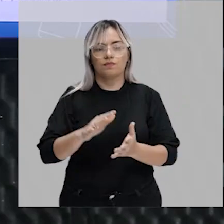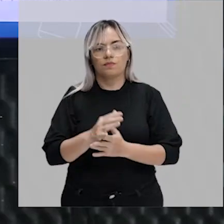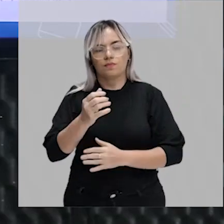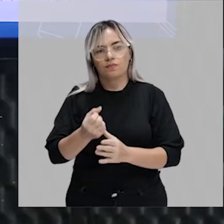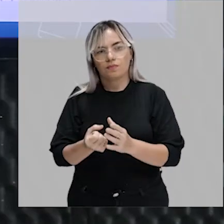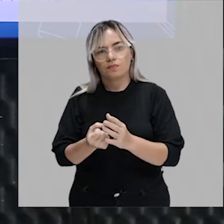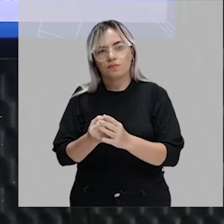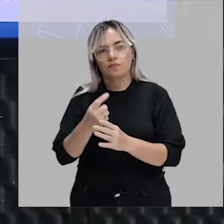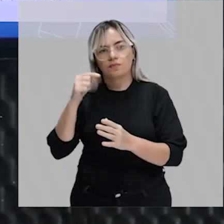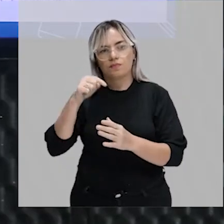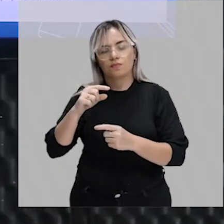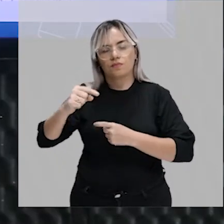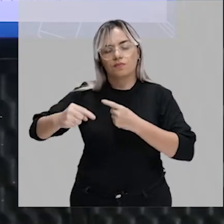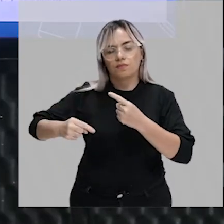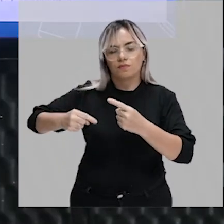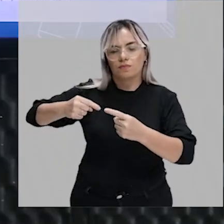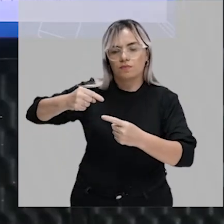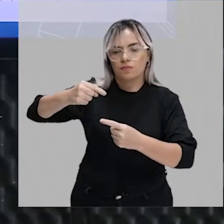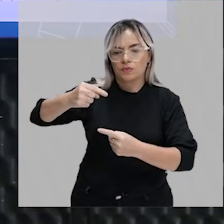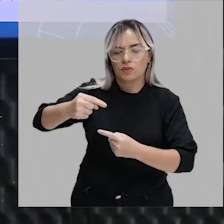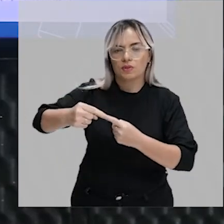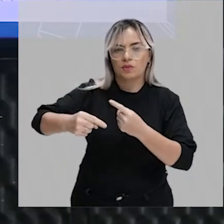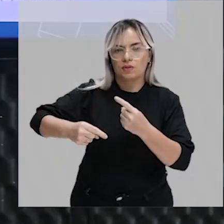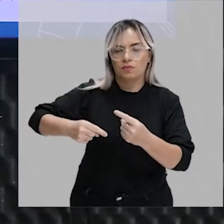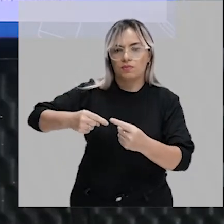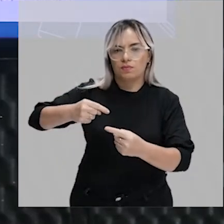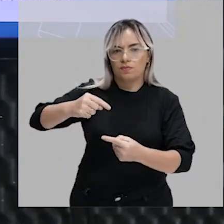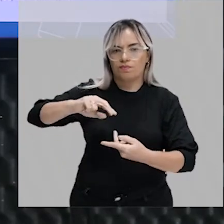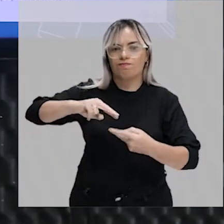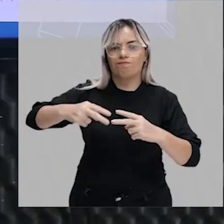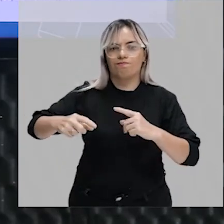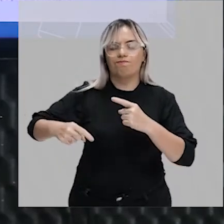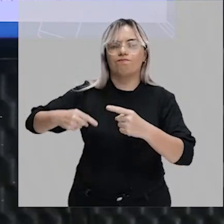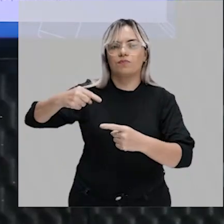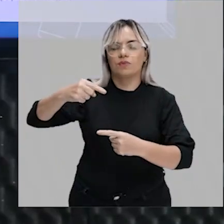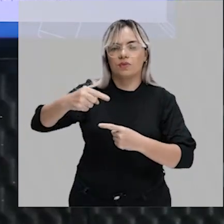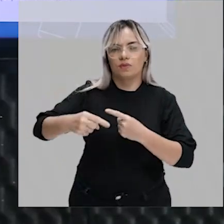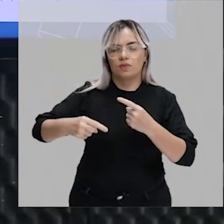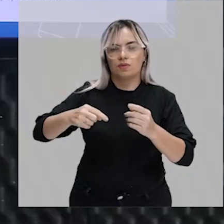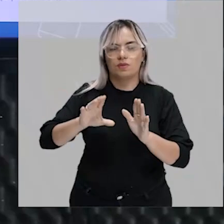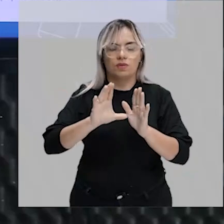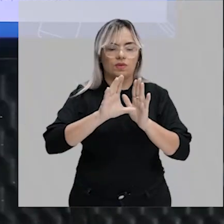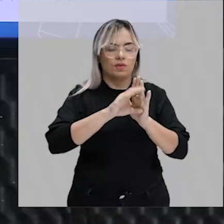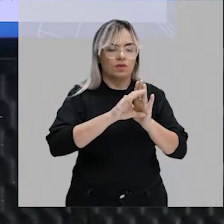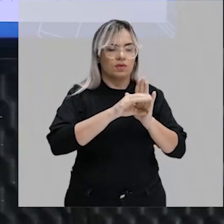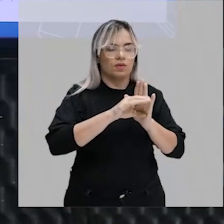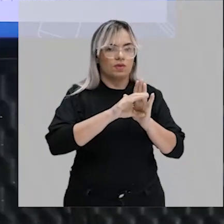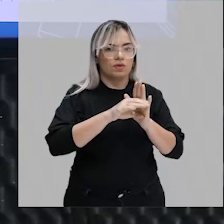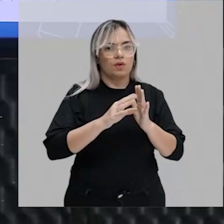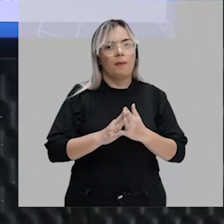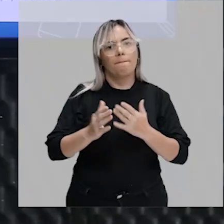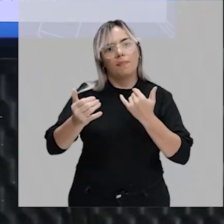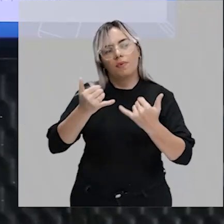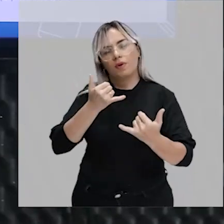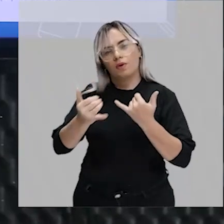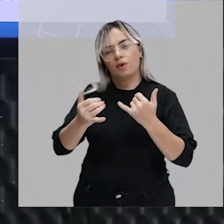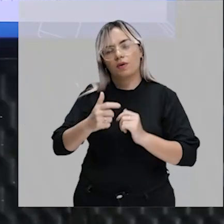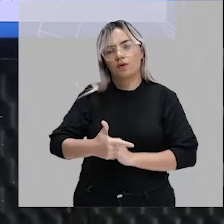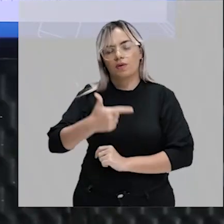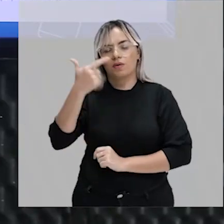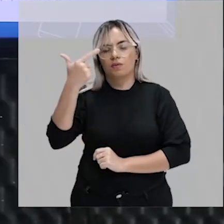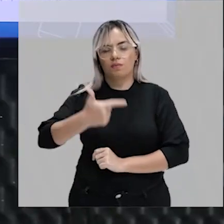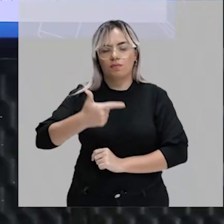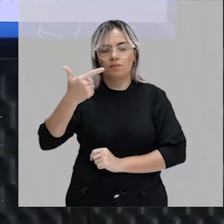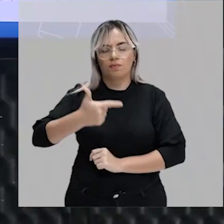gerar descendentes férteis. Essa é a característica. Primeira coisa, semelhança. Segunda